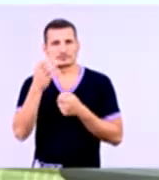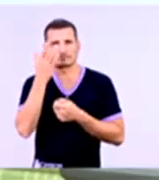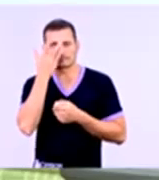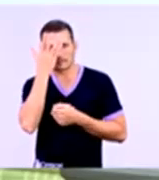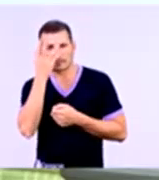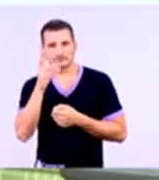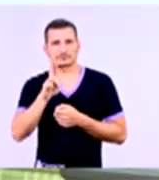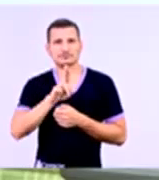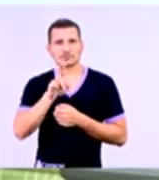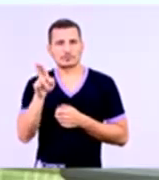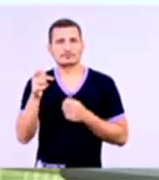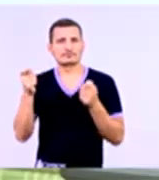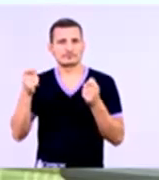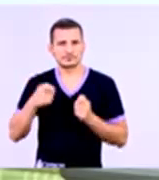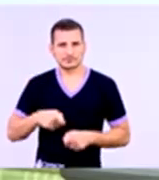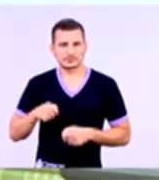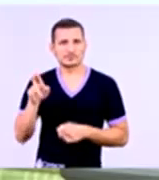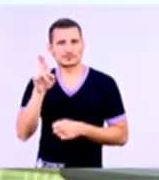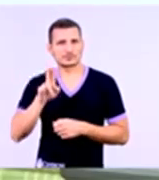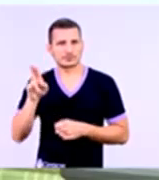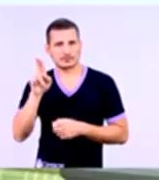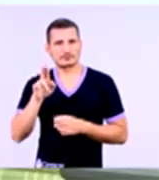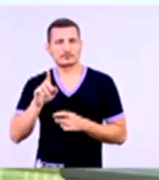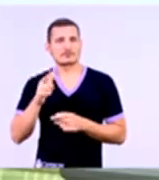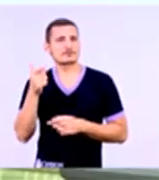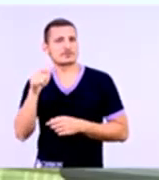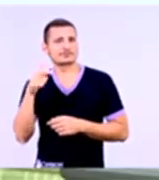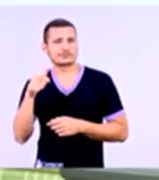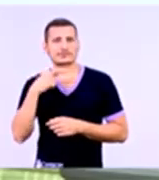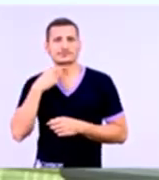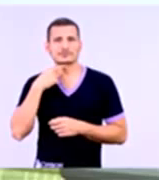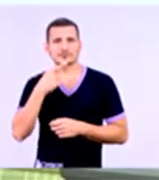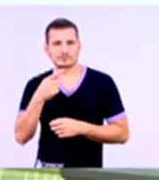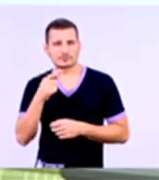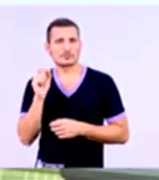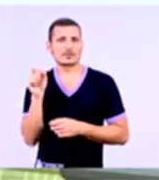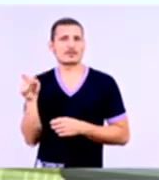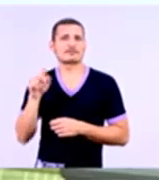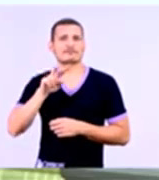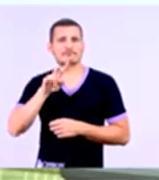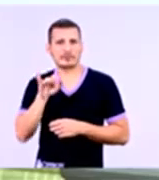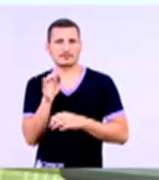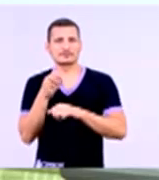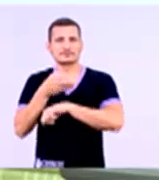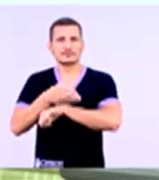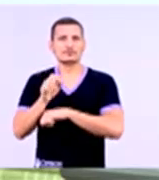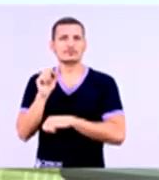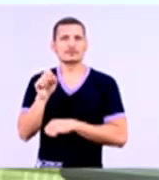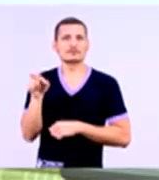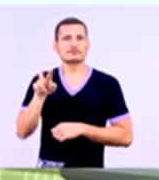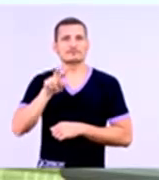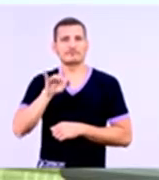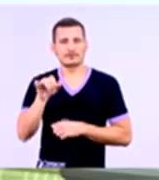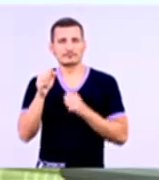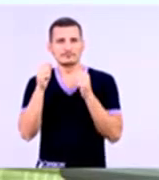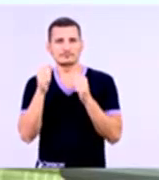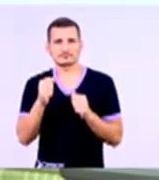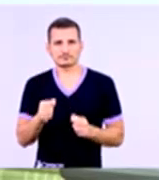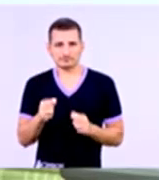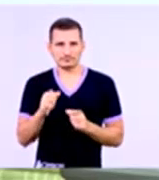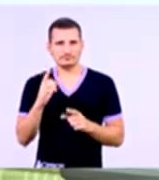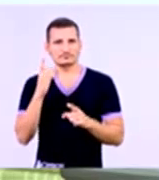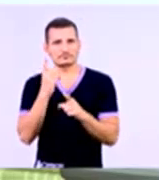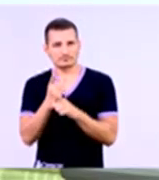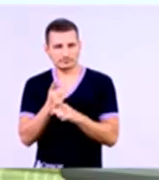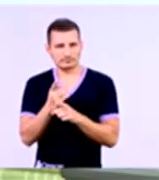nomes, permitindo que o usuário não tenha dúvida sobre o que ele vai acessar, sobre o que ele vai poder ou encontrar